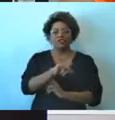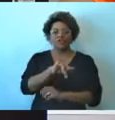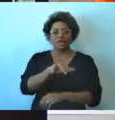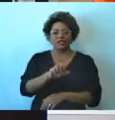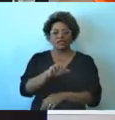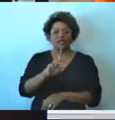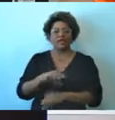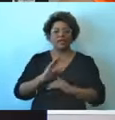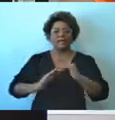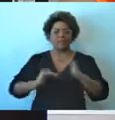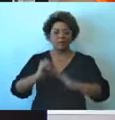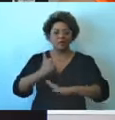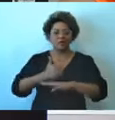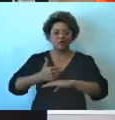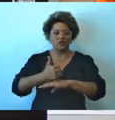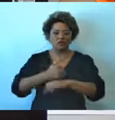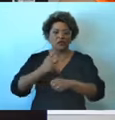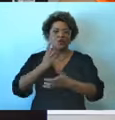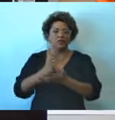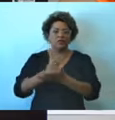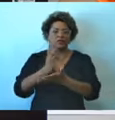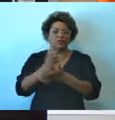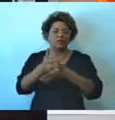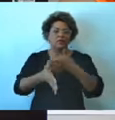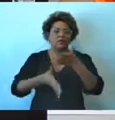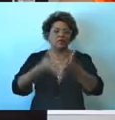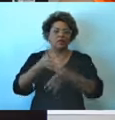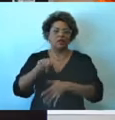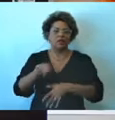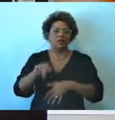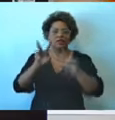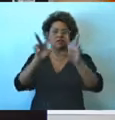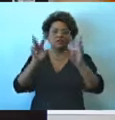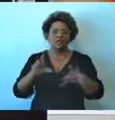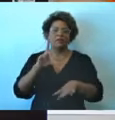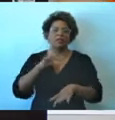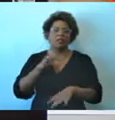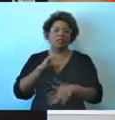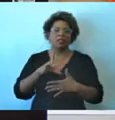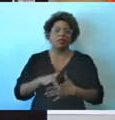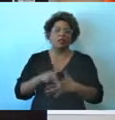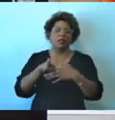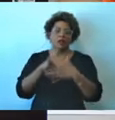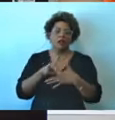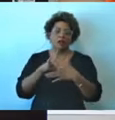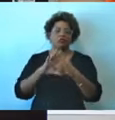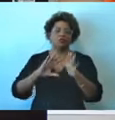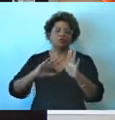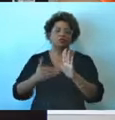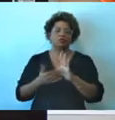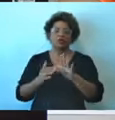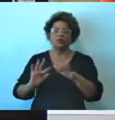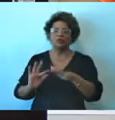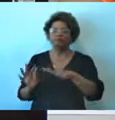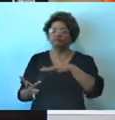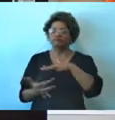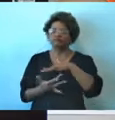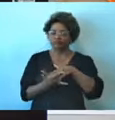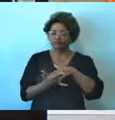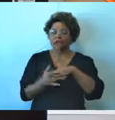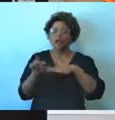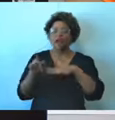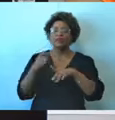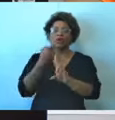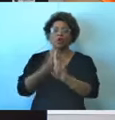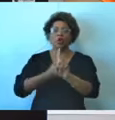sempre falando sobre esse assunto, tem liderado nas redes sociais, inclusive, essa bandeira, né, de clamar por